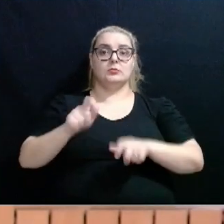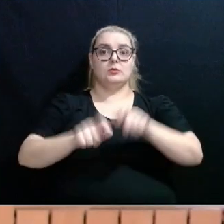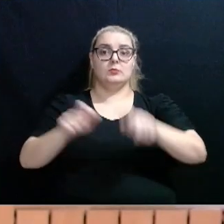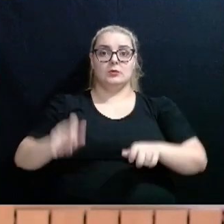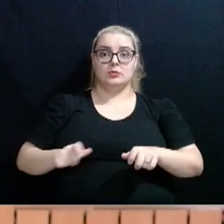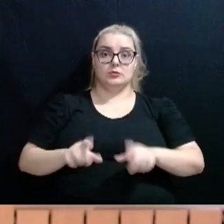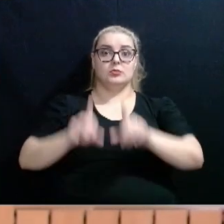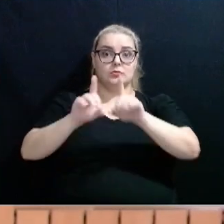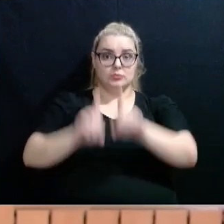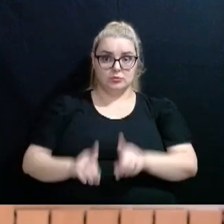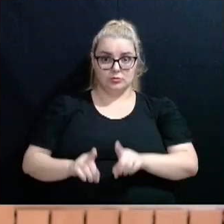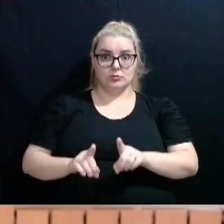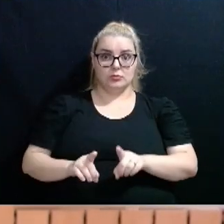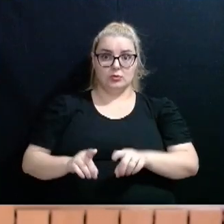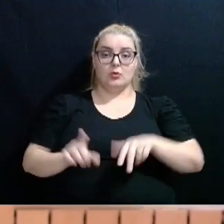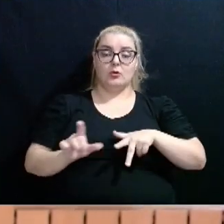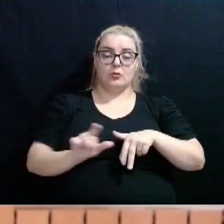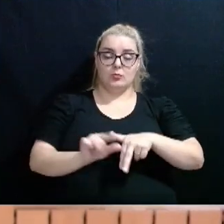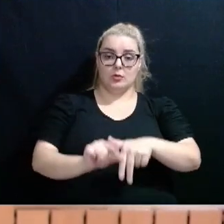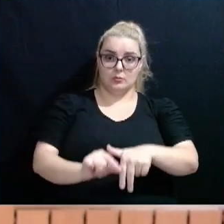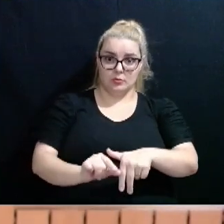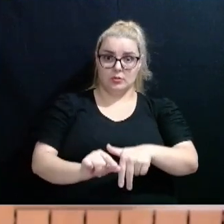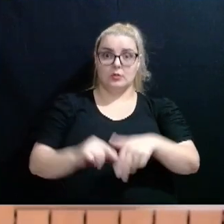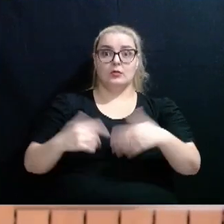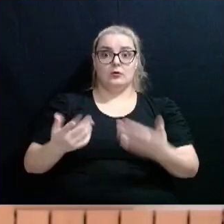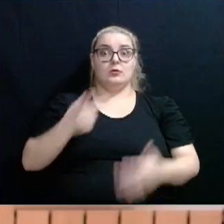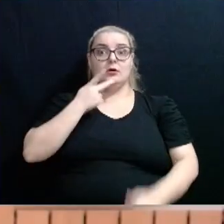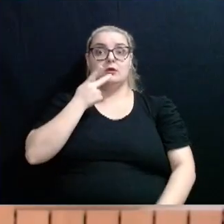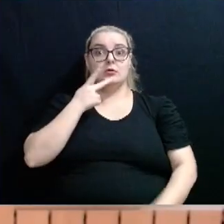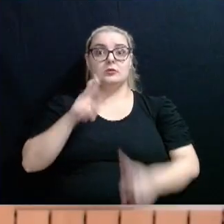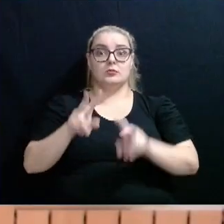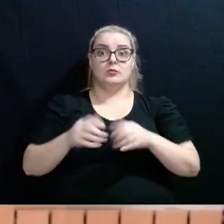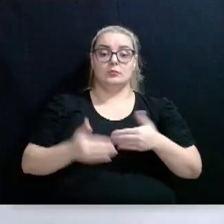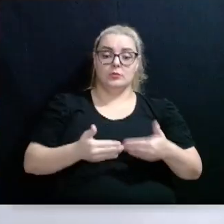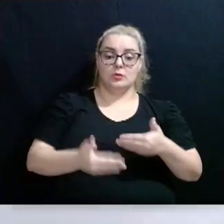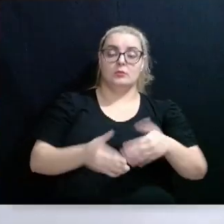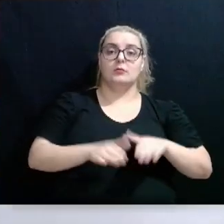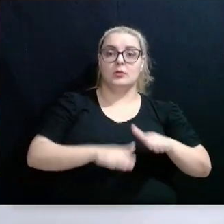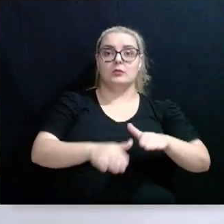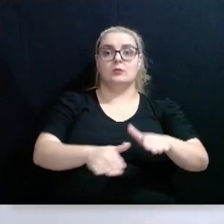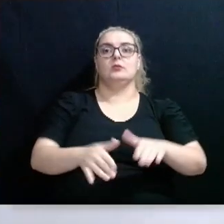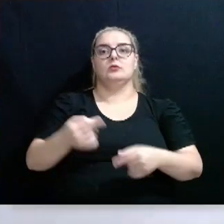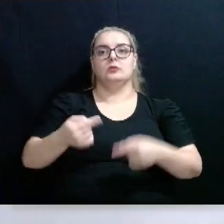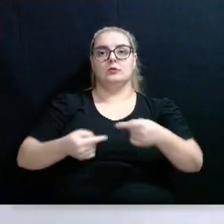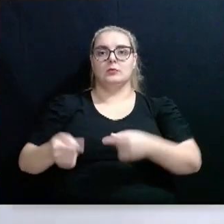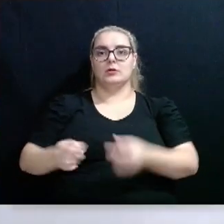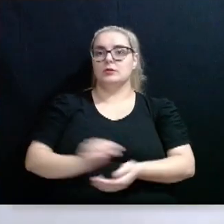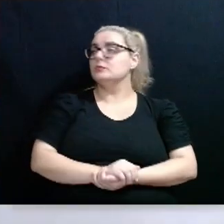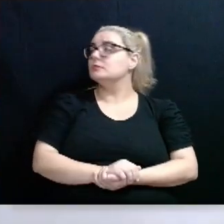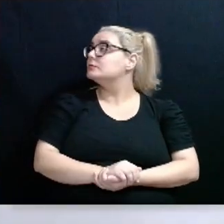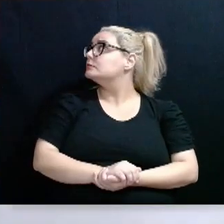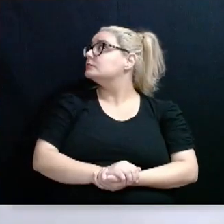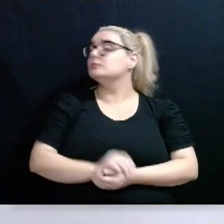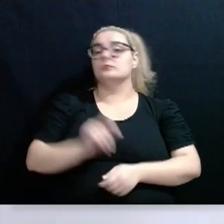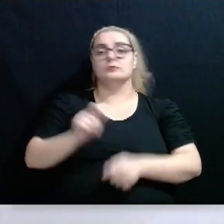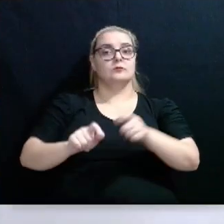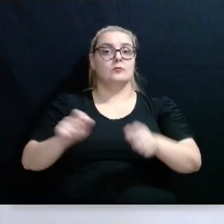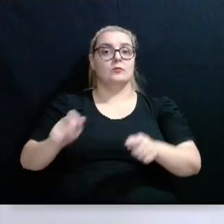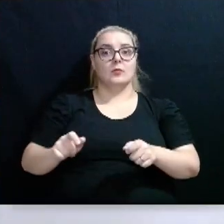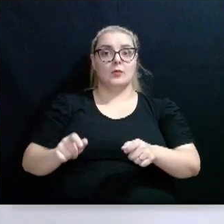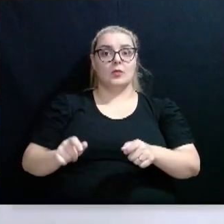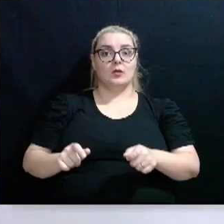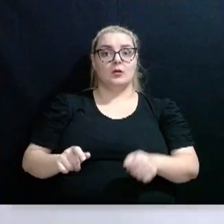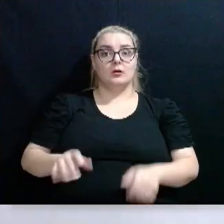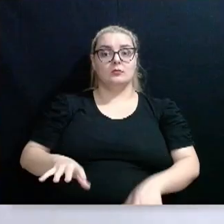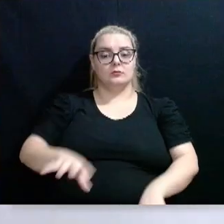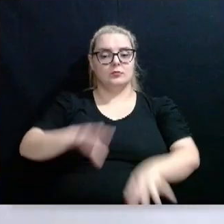ou Mobilidade Reduzida, falou sobre os próximos passos do debate. As pessoas estão se formando, passando